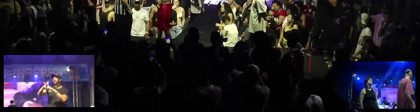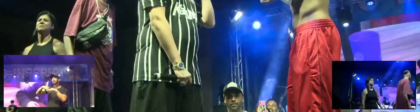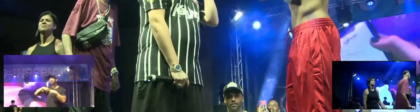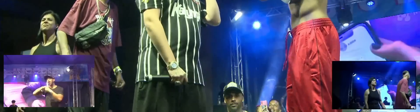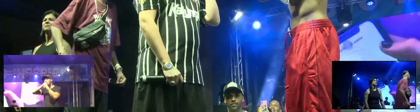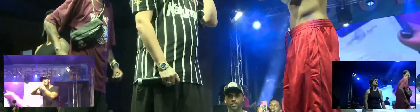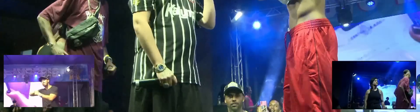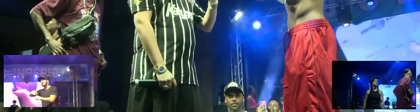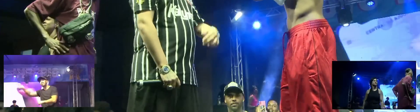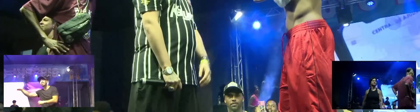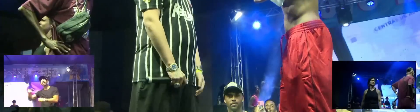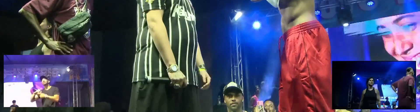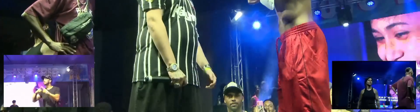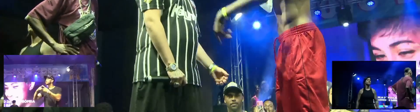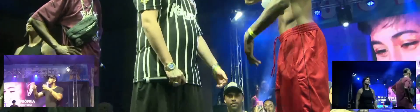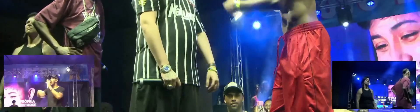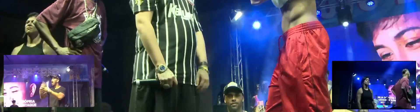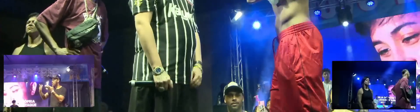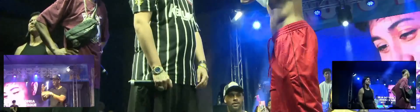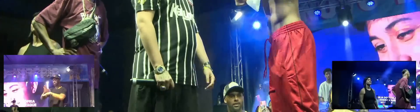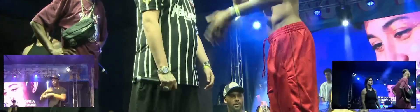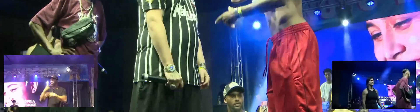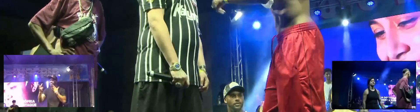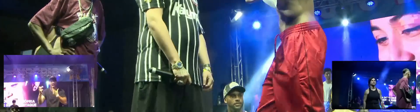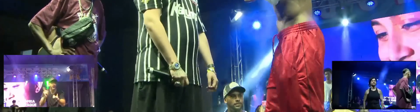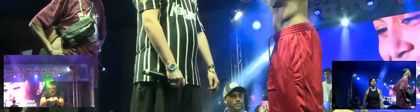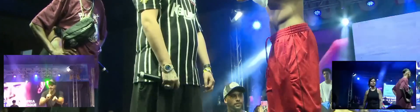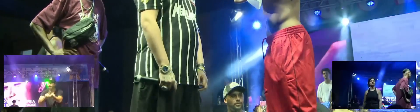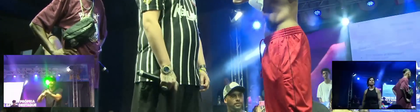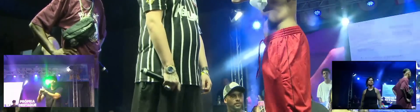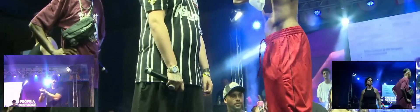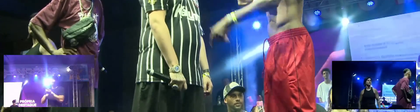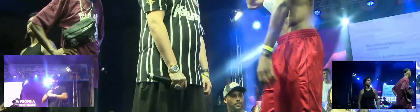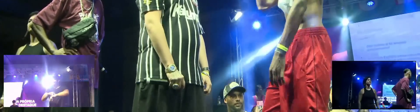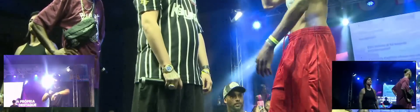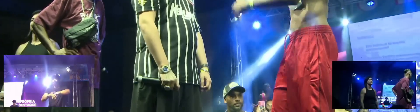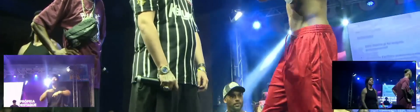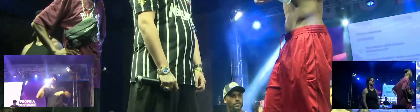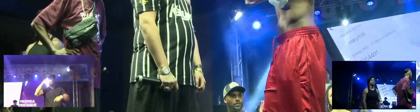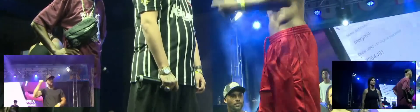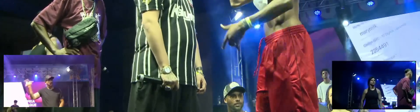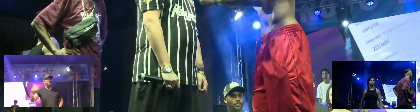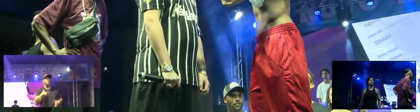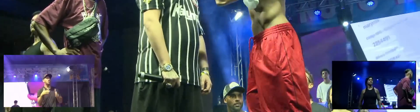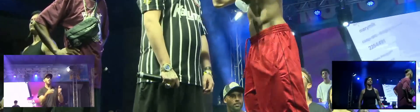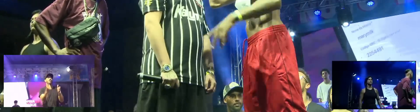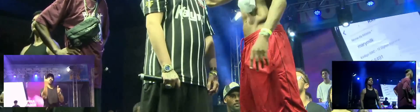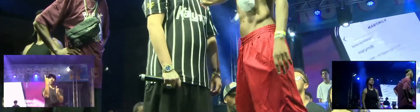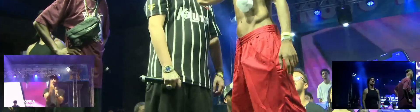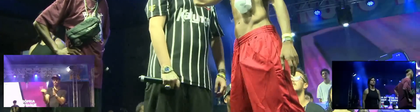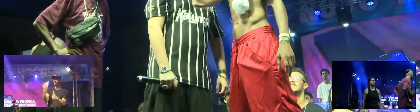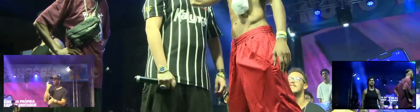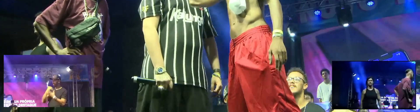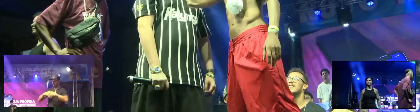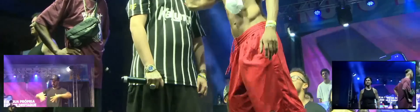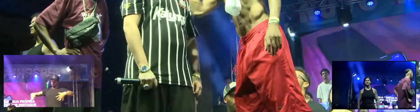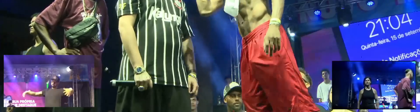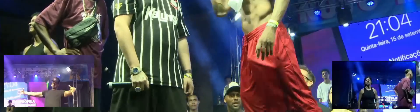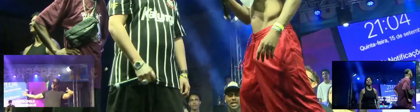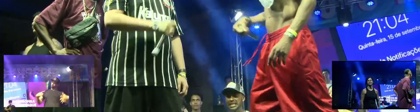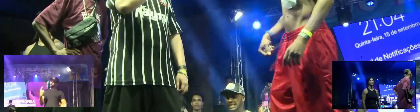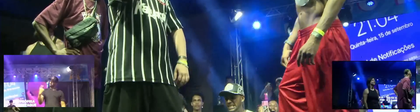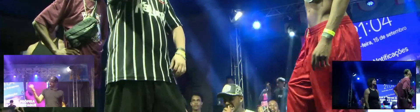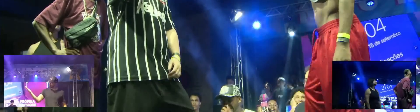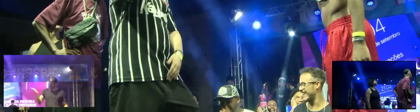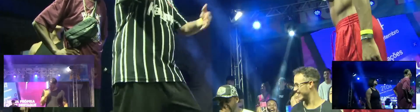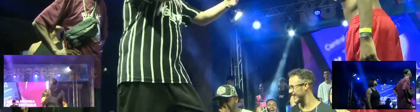Se liga no papo bolado Que eu chego fazendo aqui no compasso Nego drama Tá ligado que é um só caminho Você comeu uma panela de nhoque sozinho